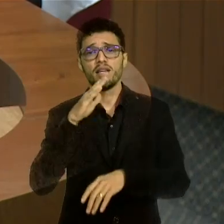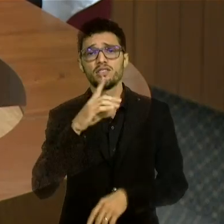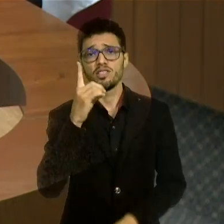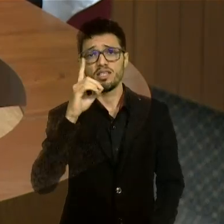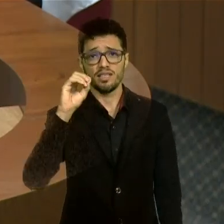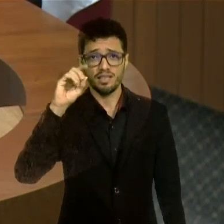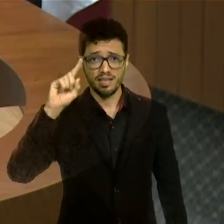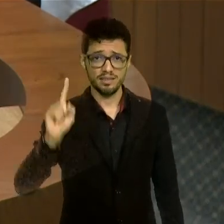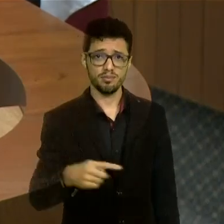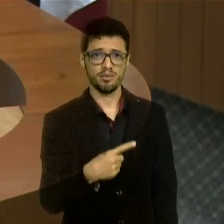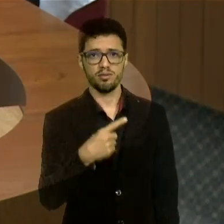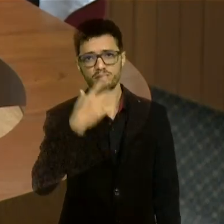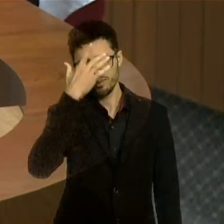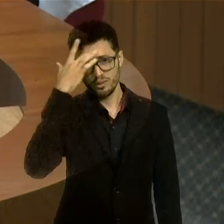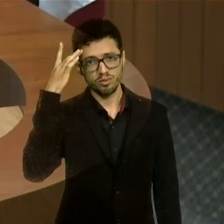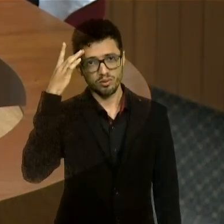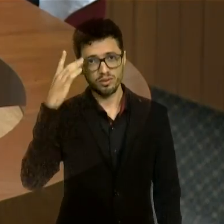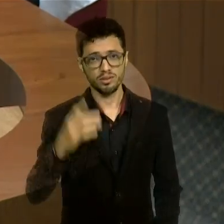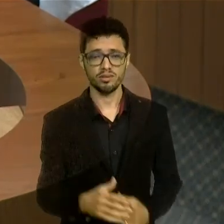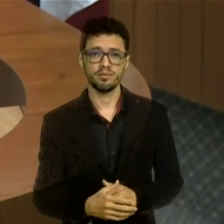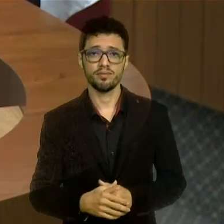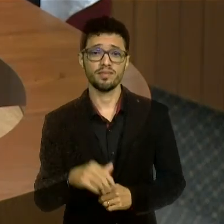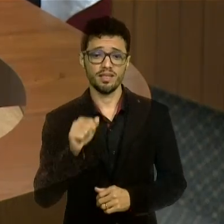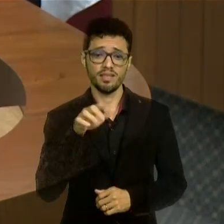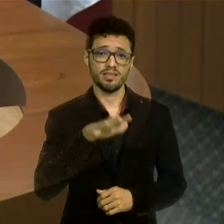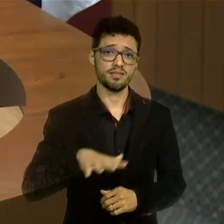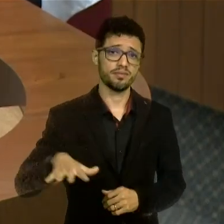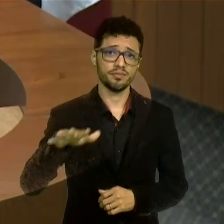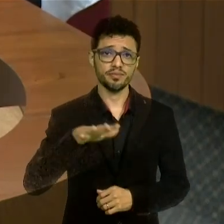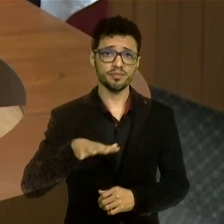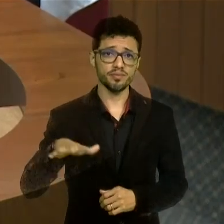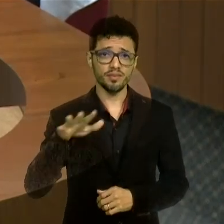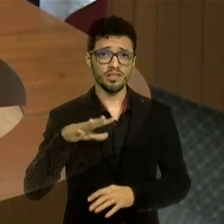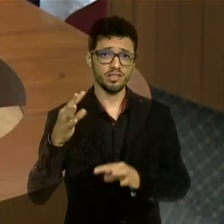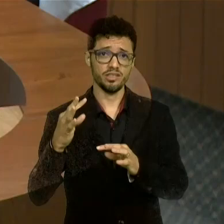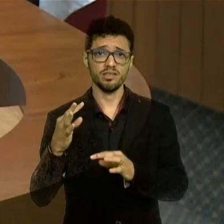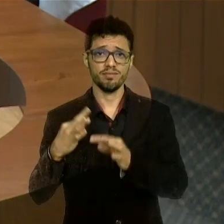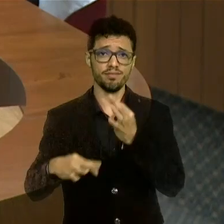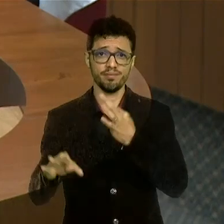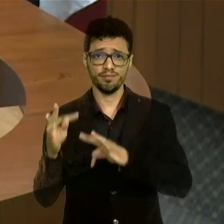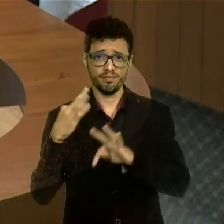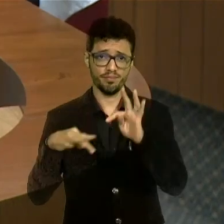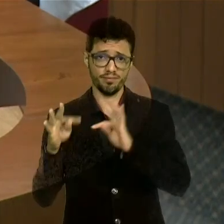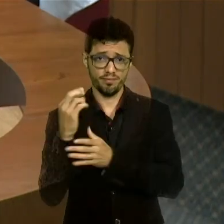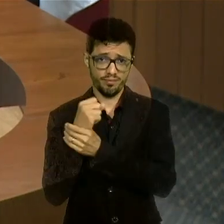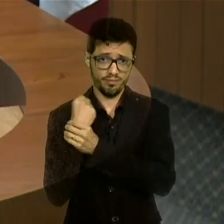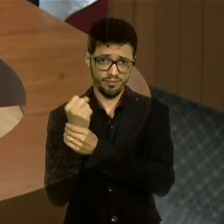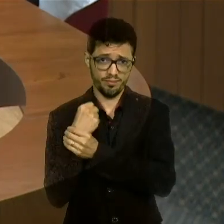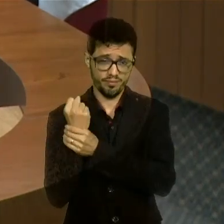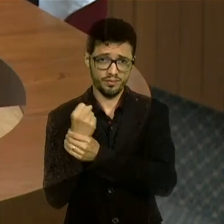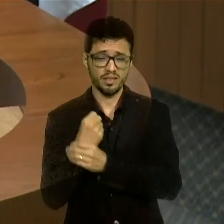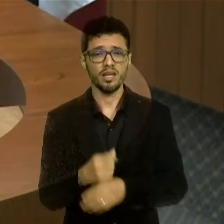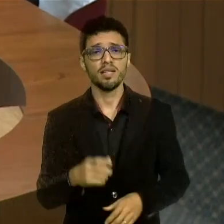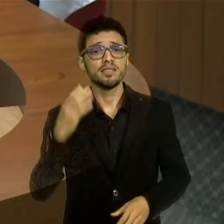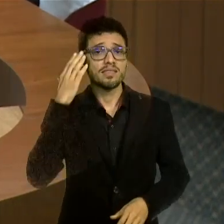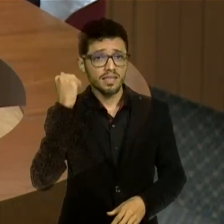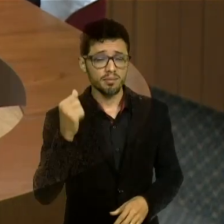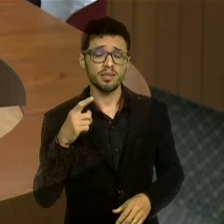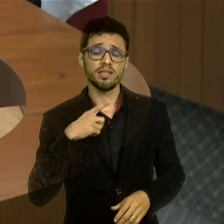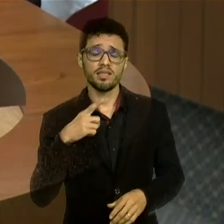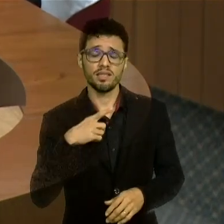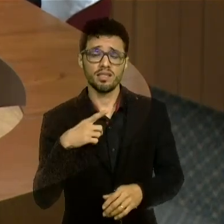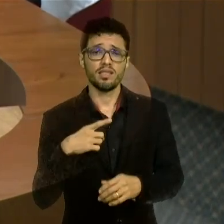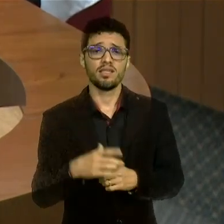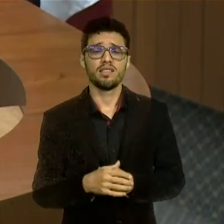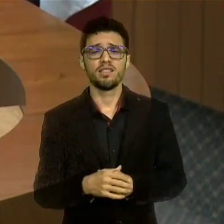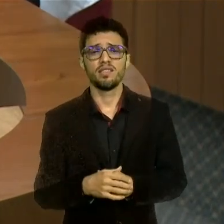área. Então, a gente sabe que a causa das pessoas neurodivergentes, principalmente